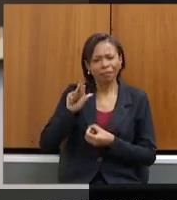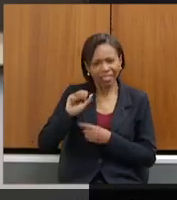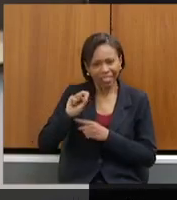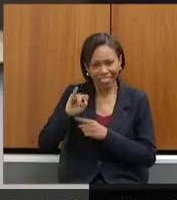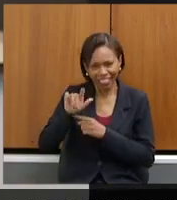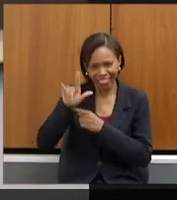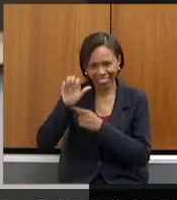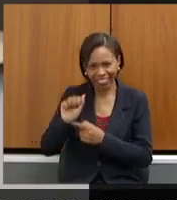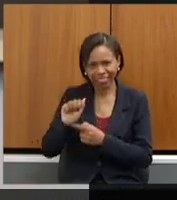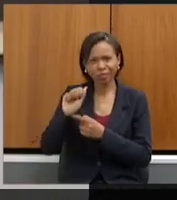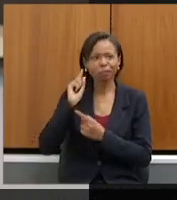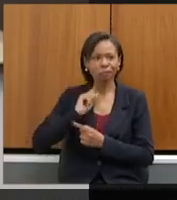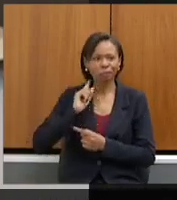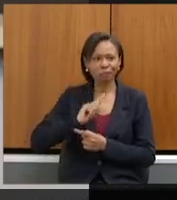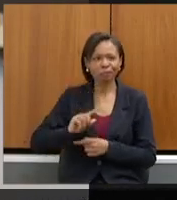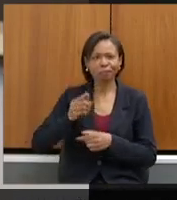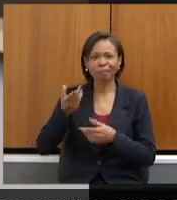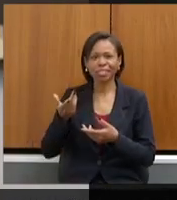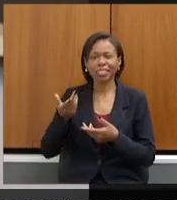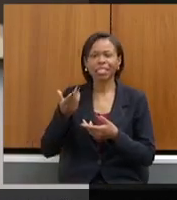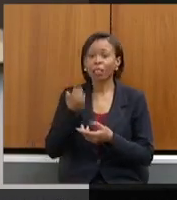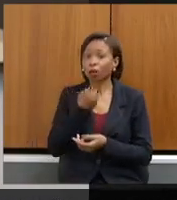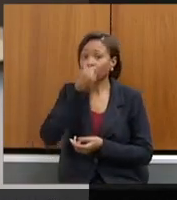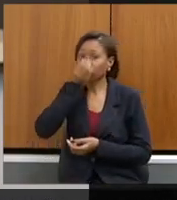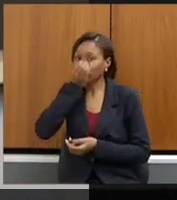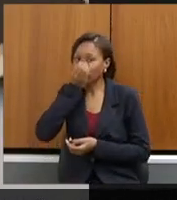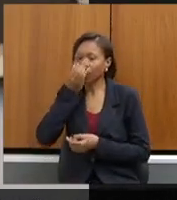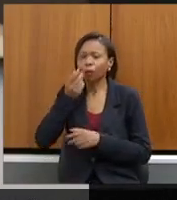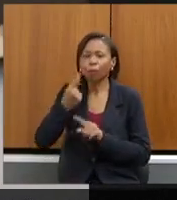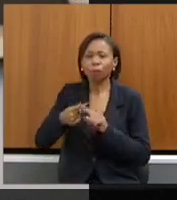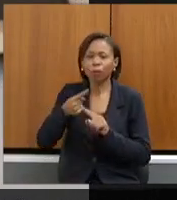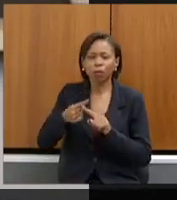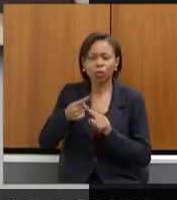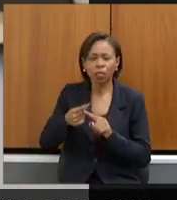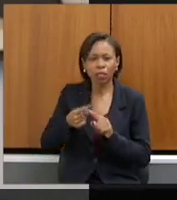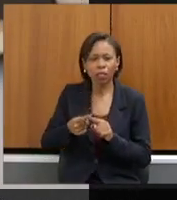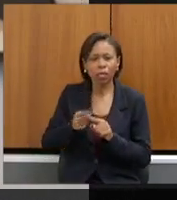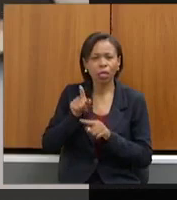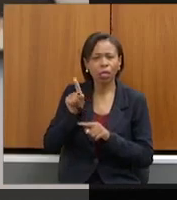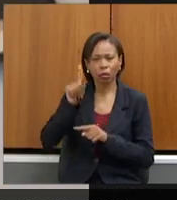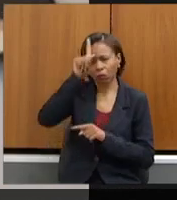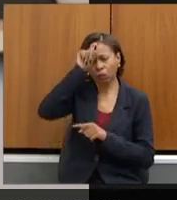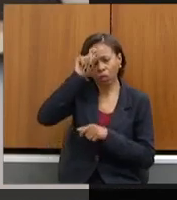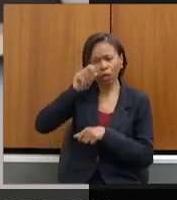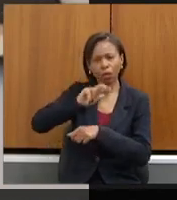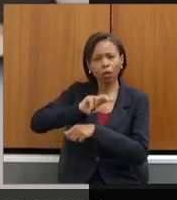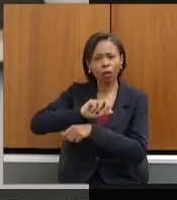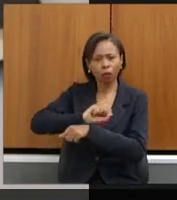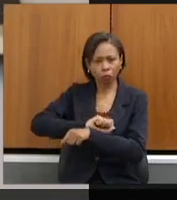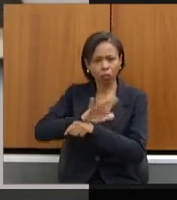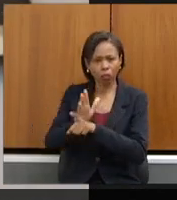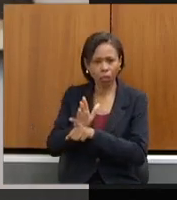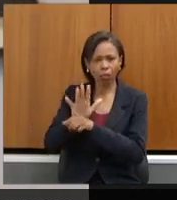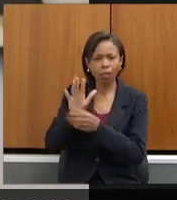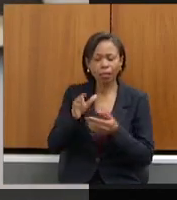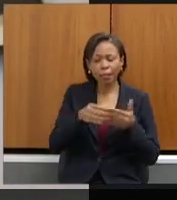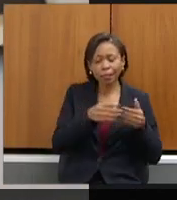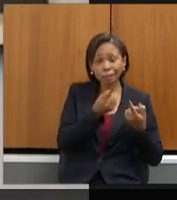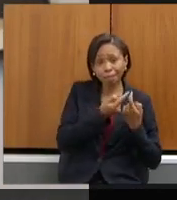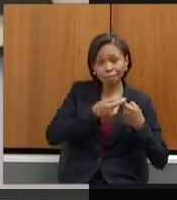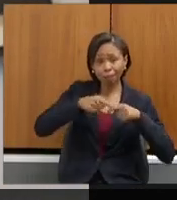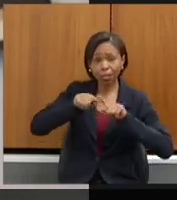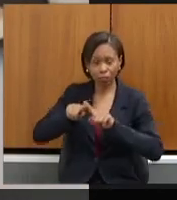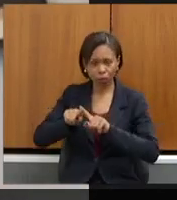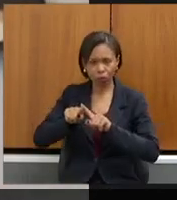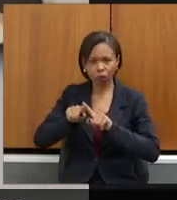turbando as pessoas porque o hospital de Montes Claros é emprestou um carrinho de anestesia para lá consultar o está